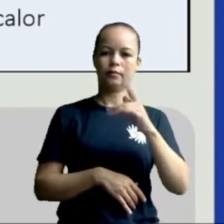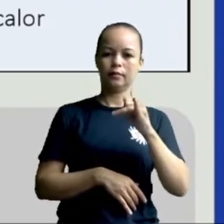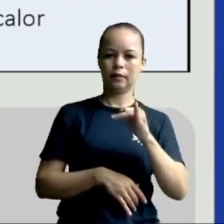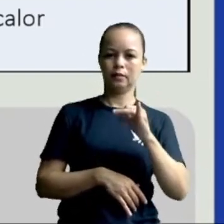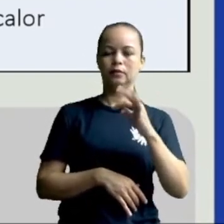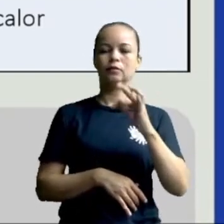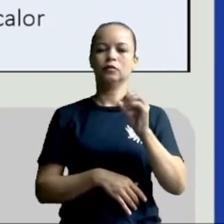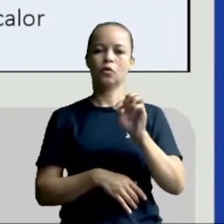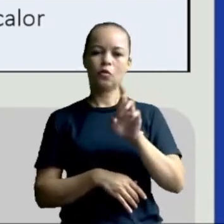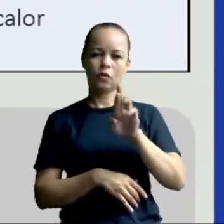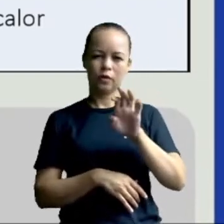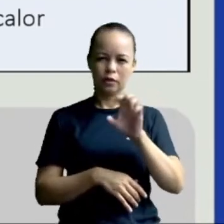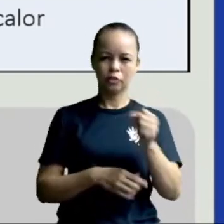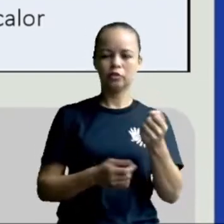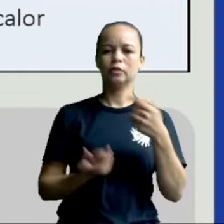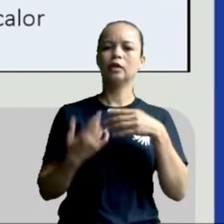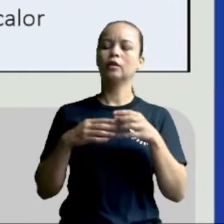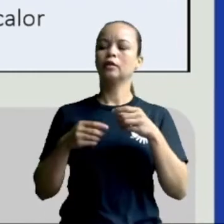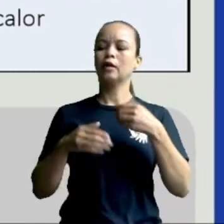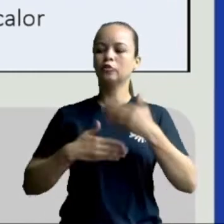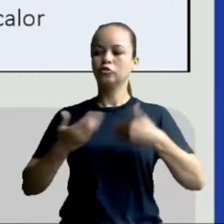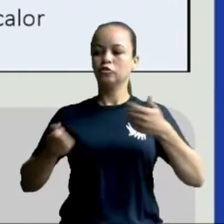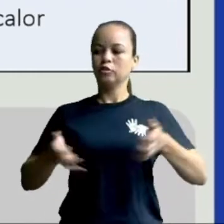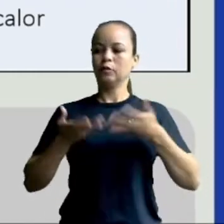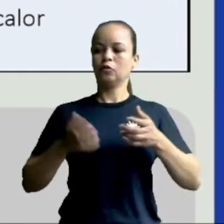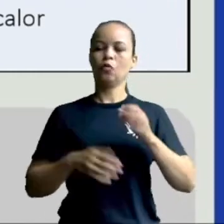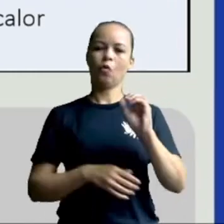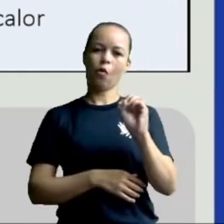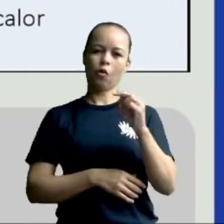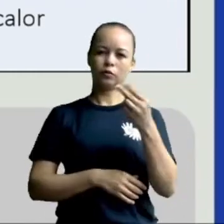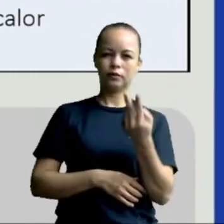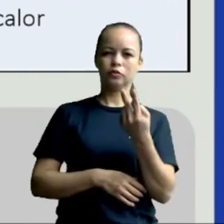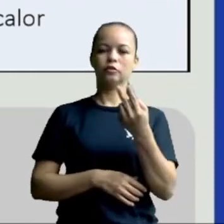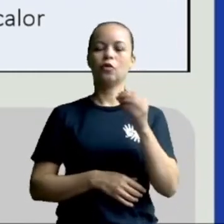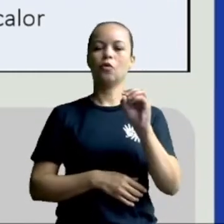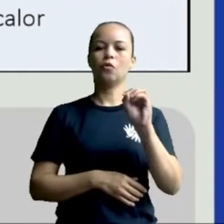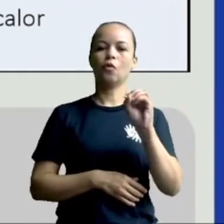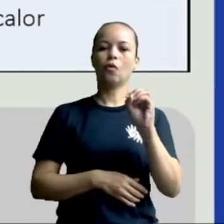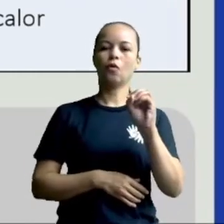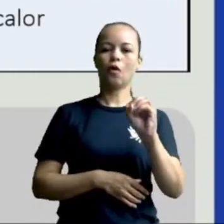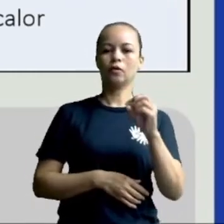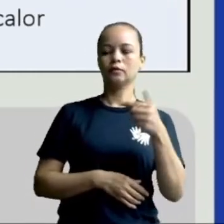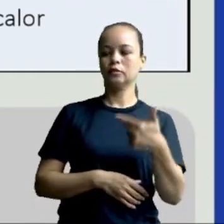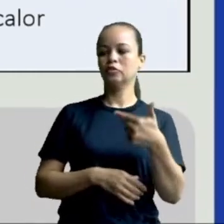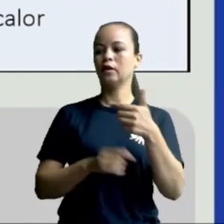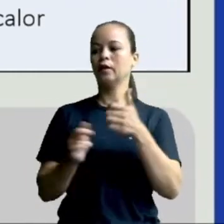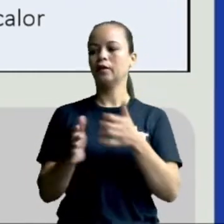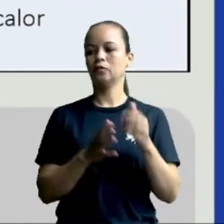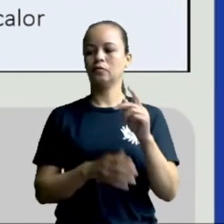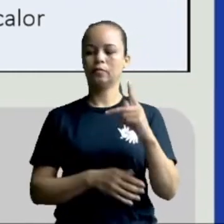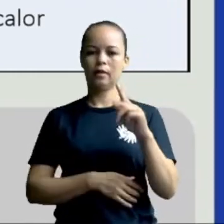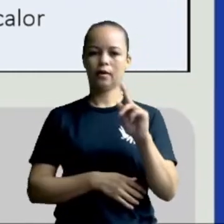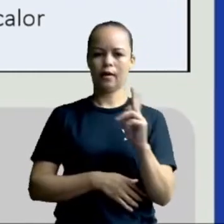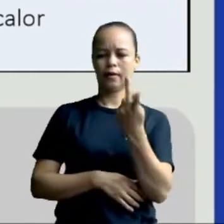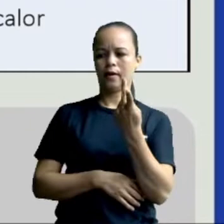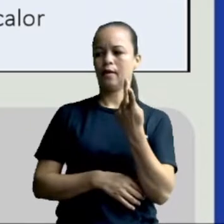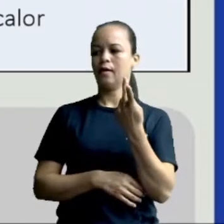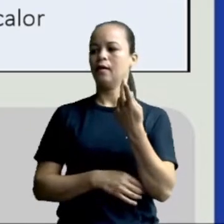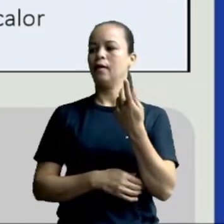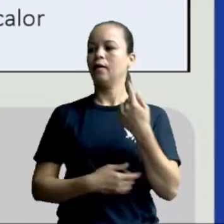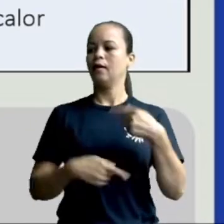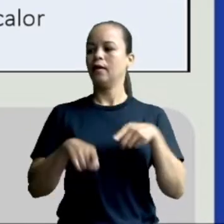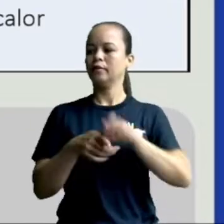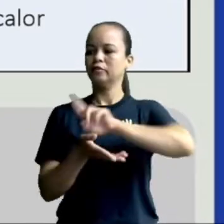aí, exemplos de estímulo, o oxigênio, o pH, diversas moléculas orgânicas e também aqui um exemplo, a